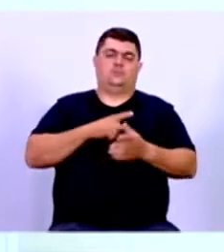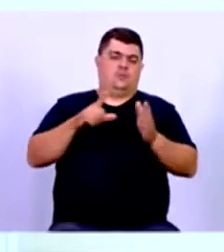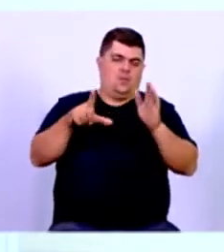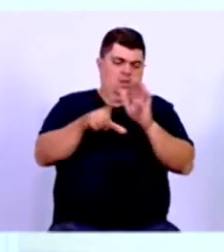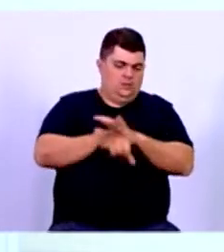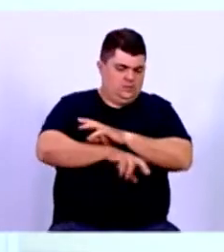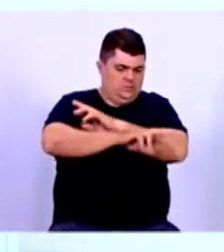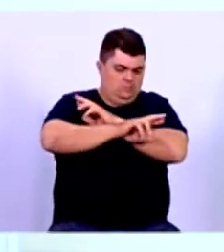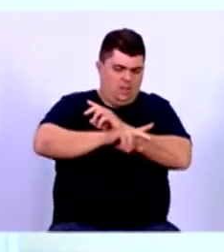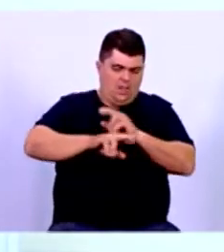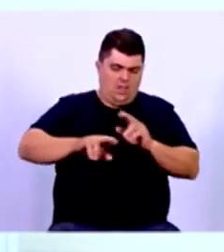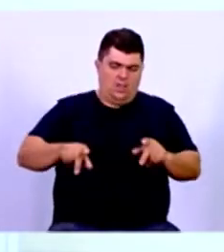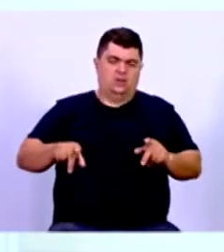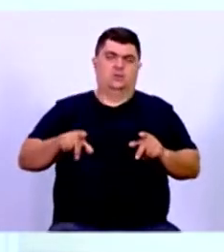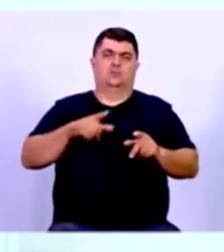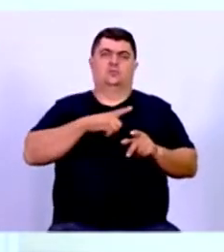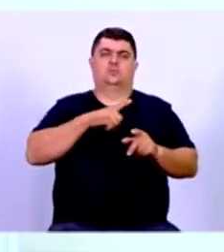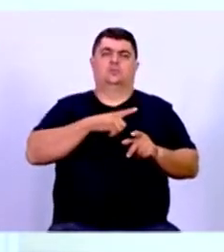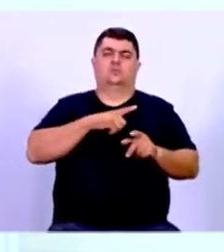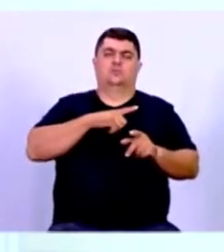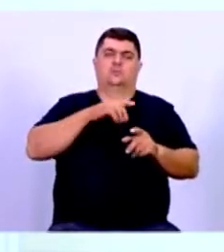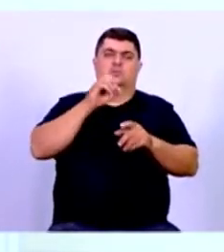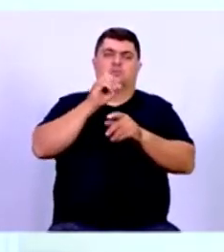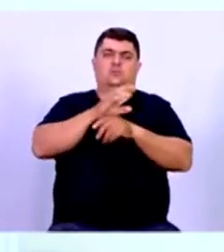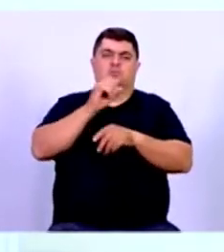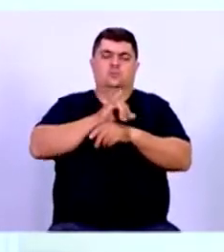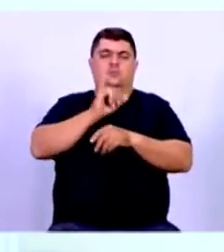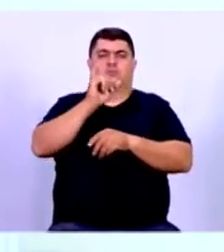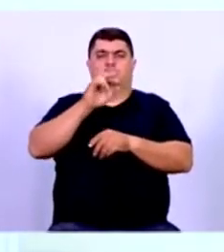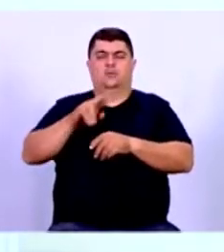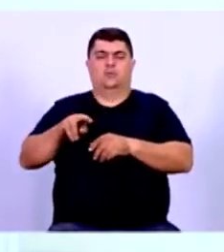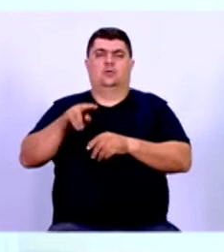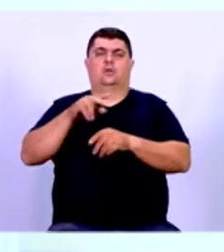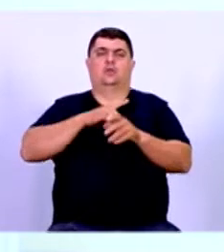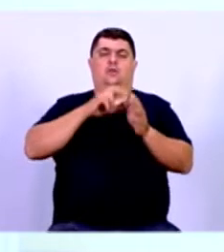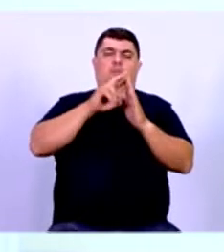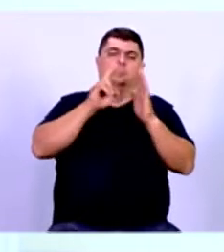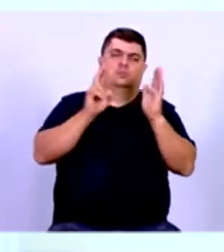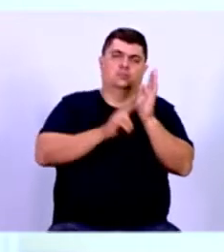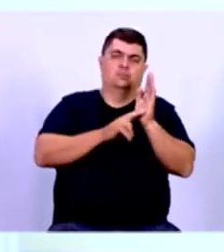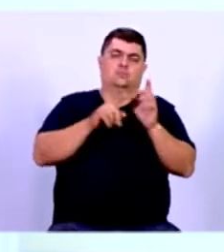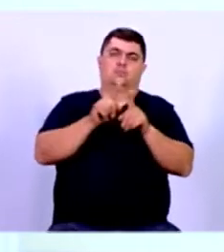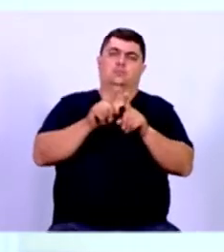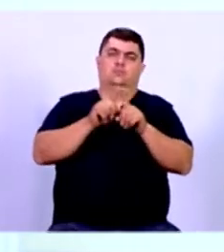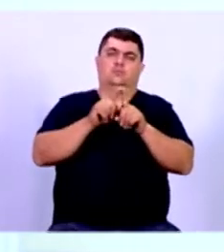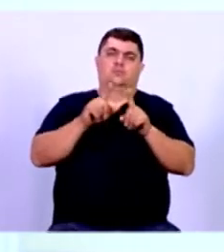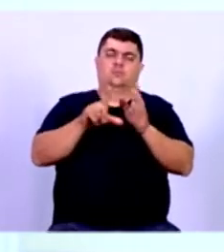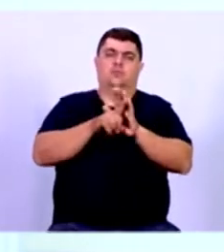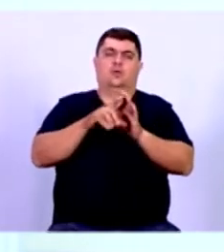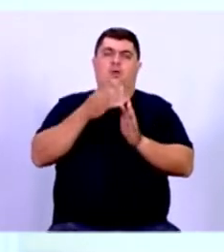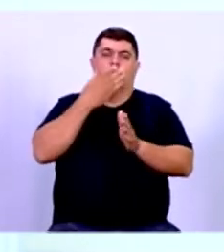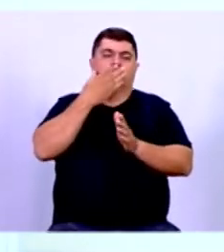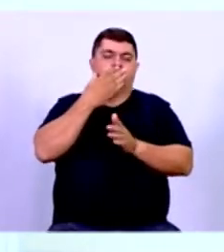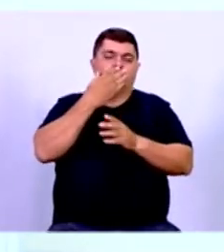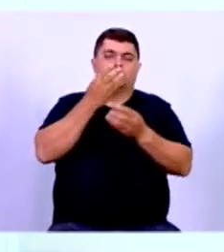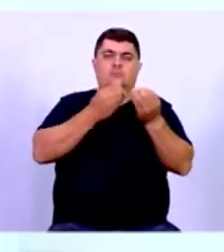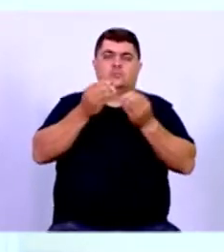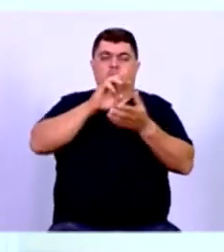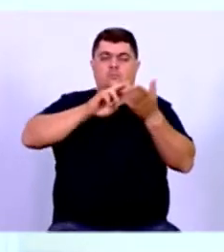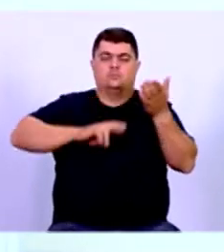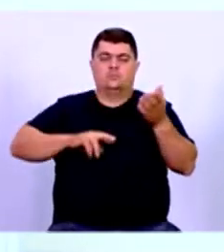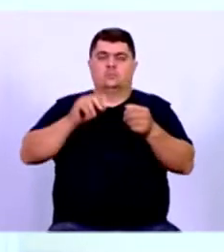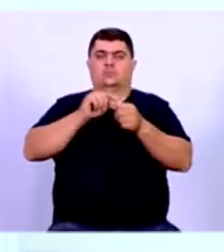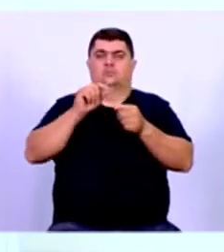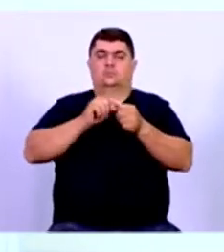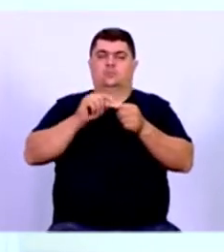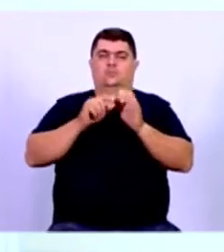legislação, tem a lei, tem as instruções normativas, as resoluções e tem os modelos de relatório de estágio que vocês